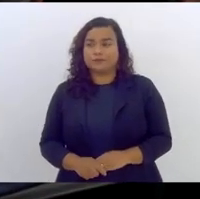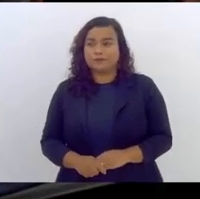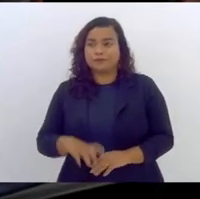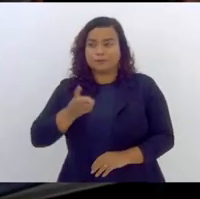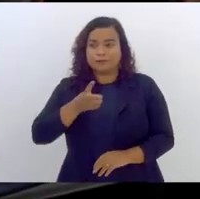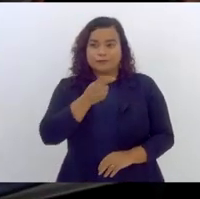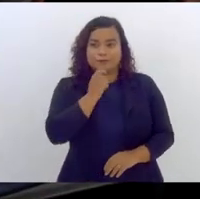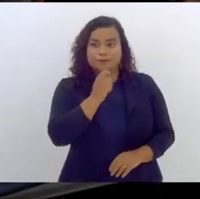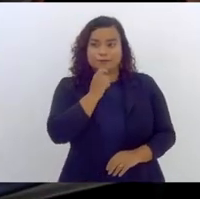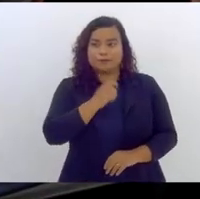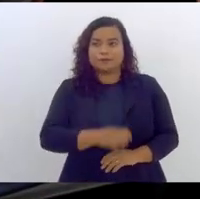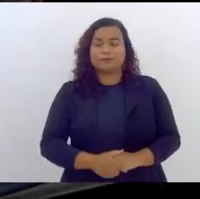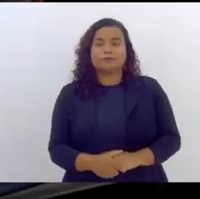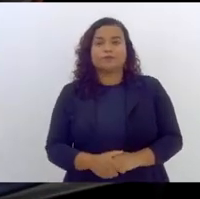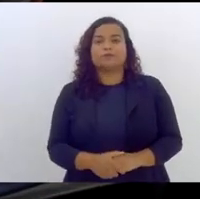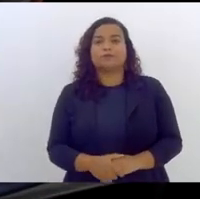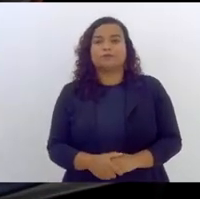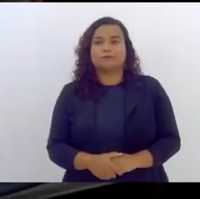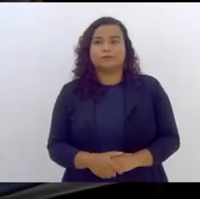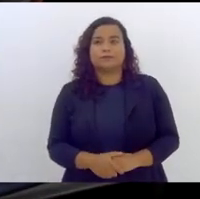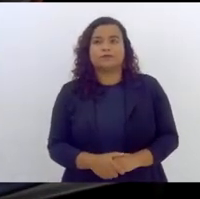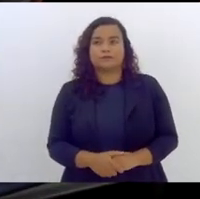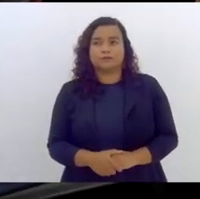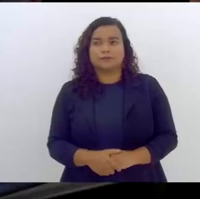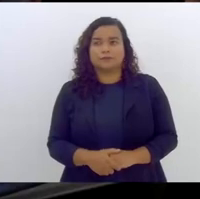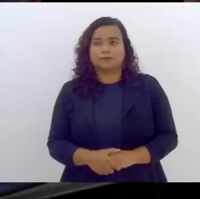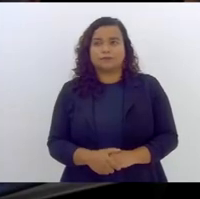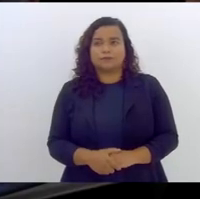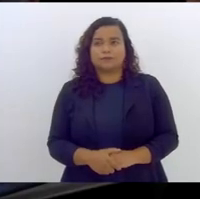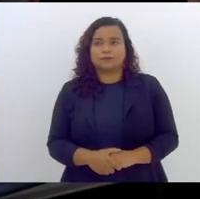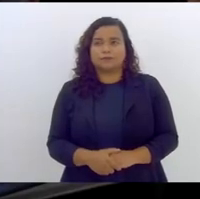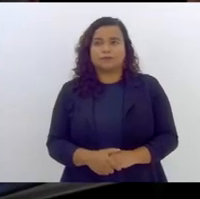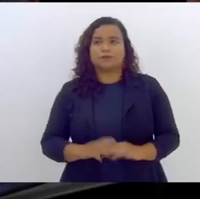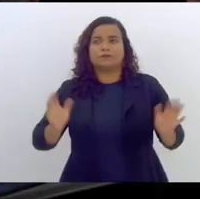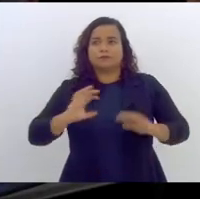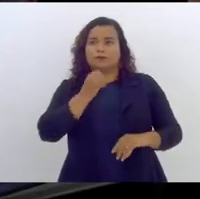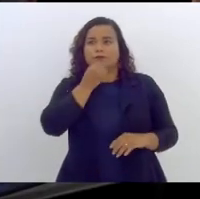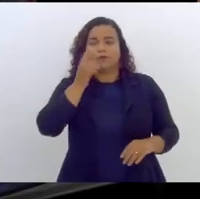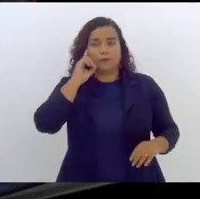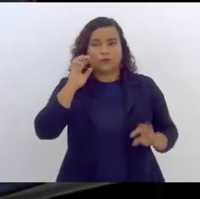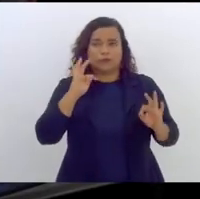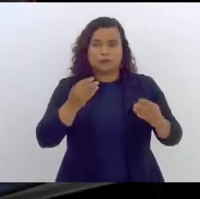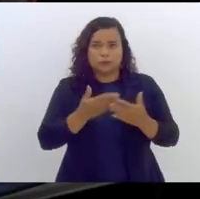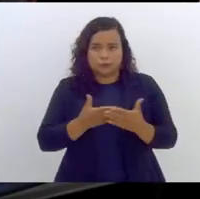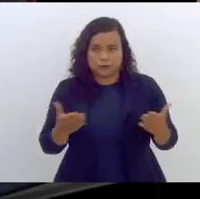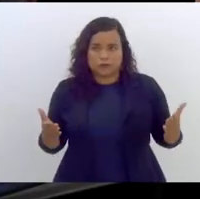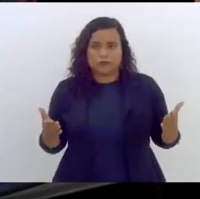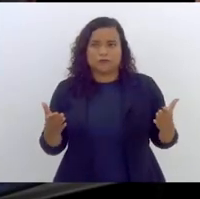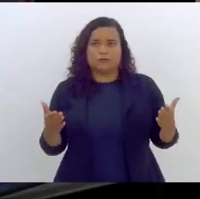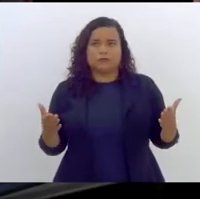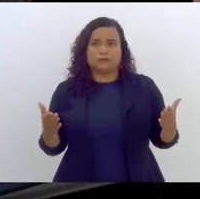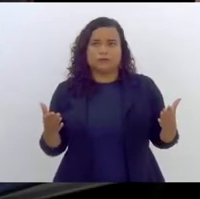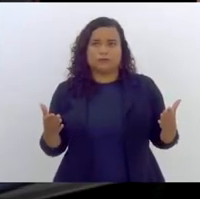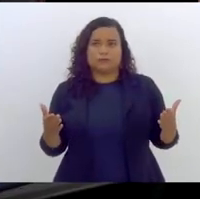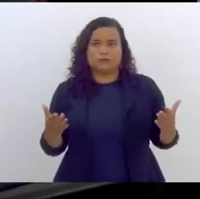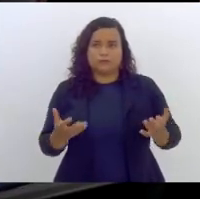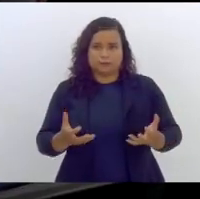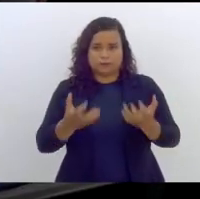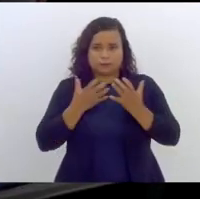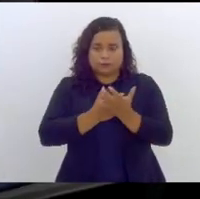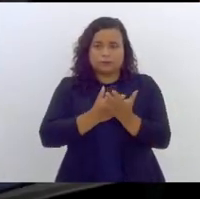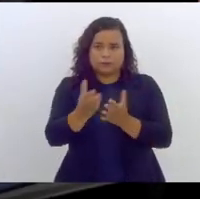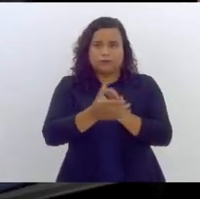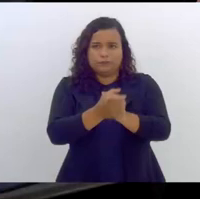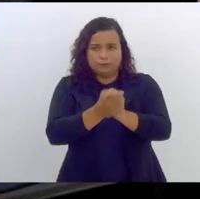Alô alguém do som Bom dia a todas e todos eu quero inicialmente